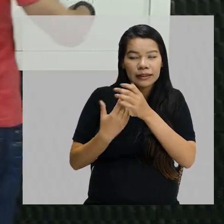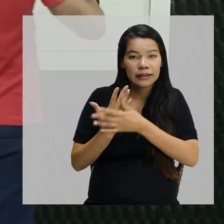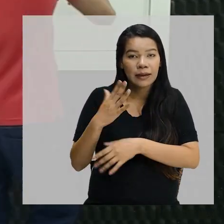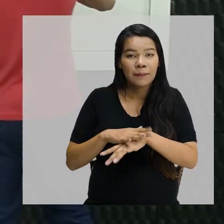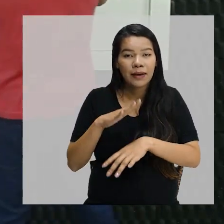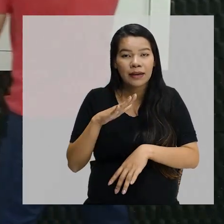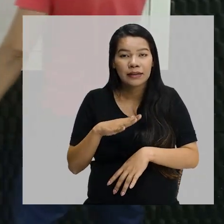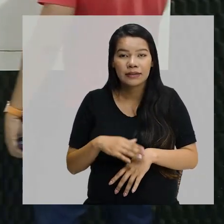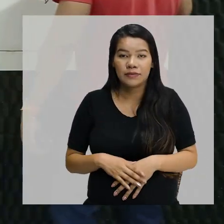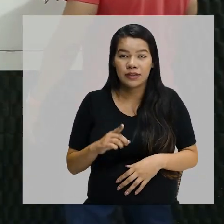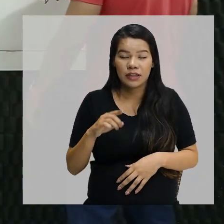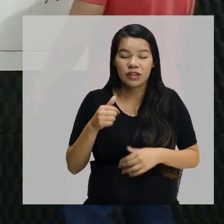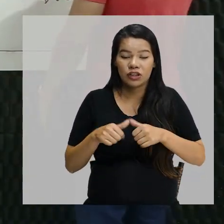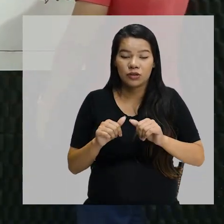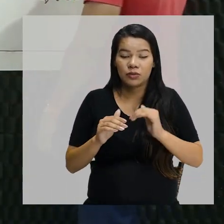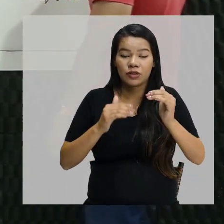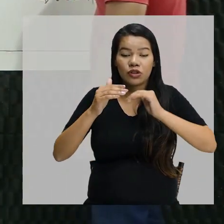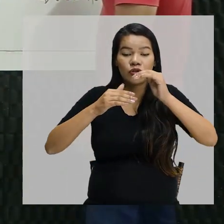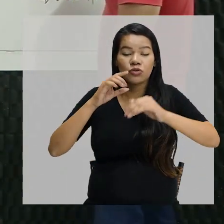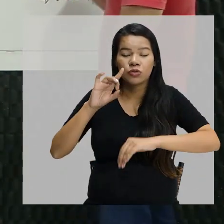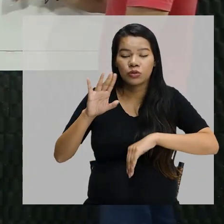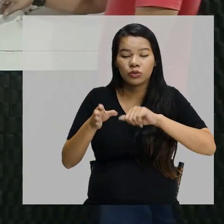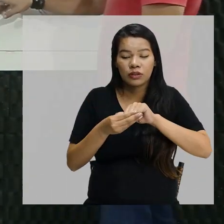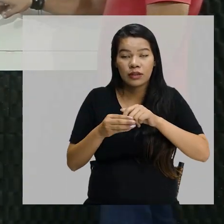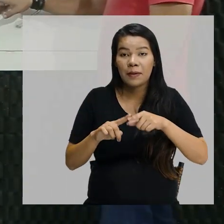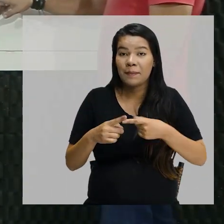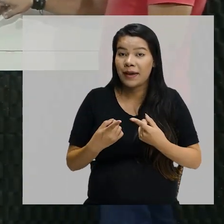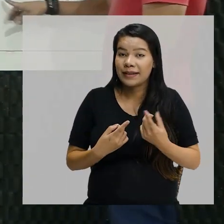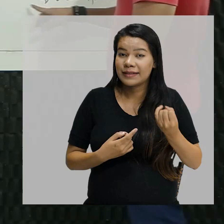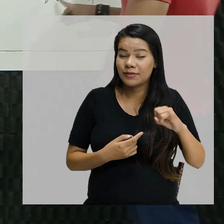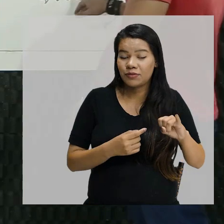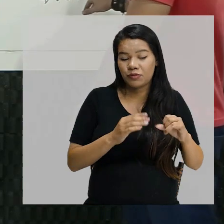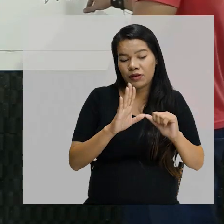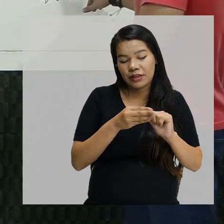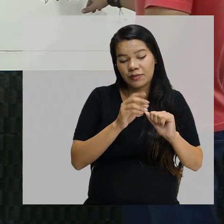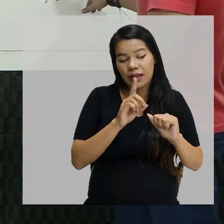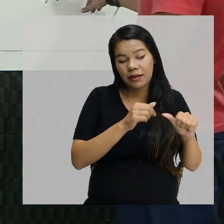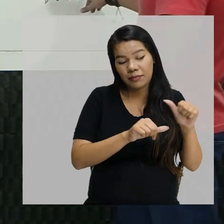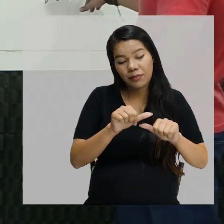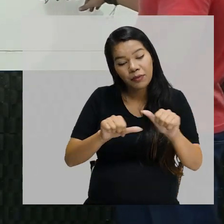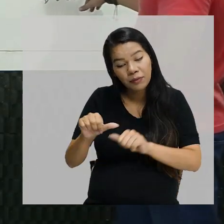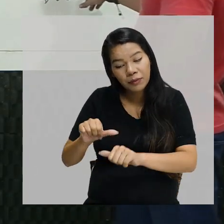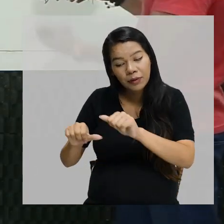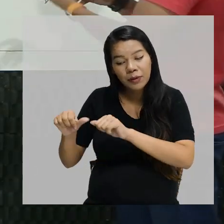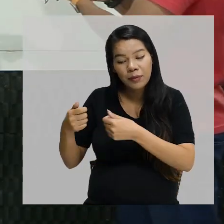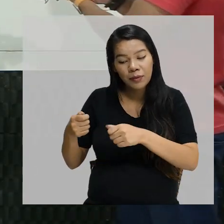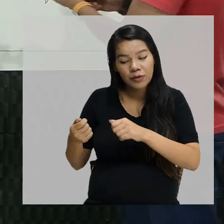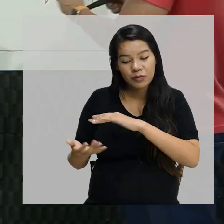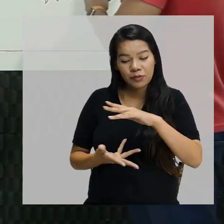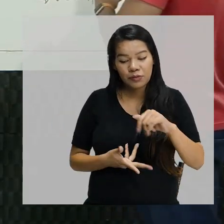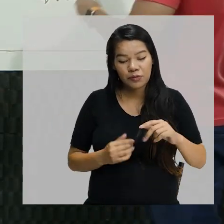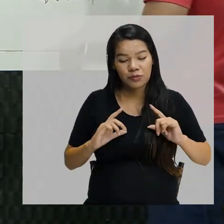isso você está no processo somente do conhecimento agora aconteça conhecimento ele é algo transformador em que ele pode transformar o mundo que nós vivemos